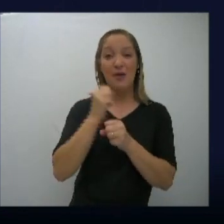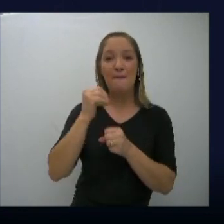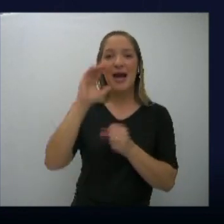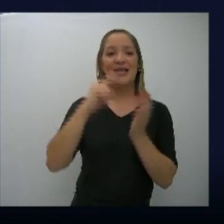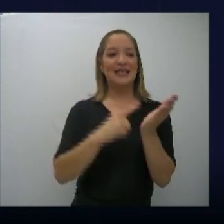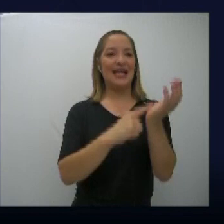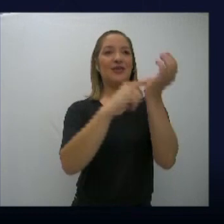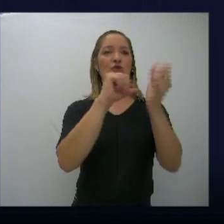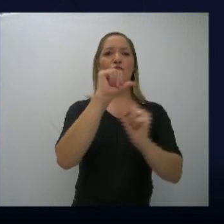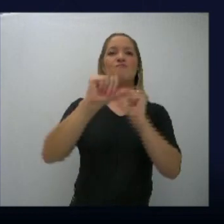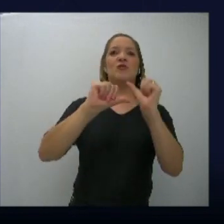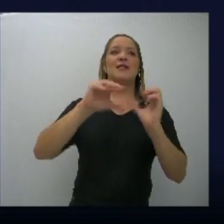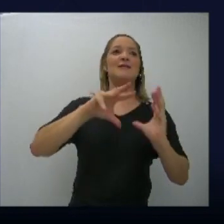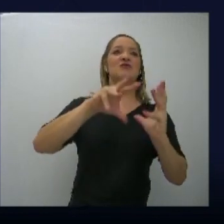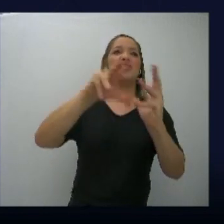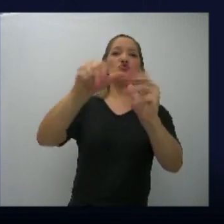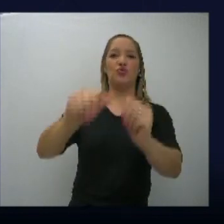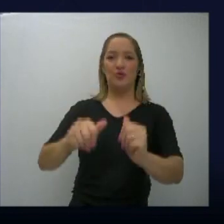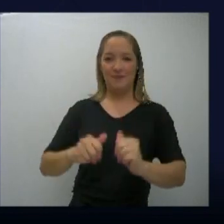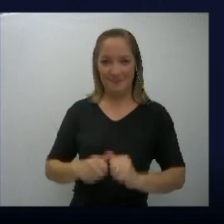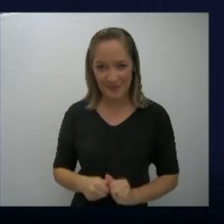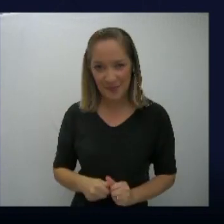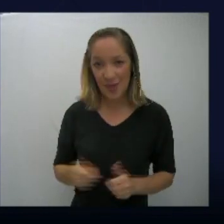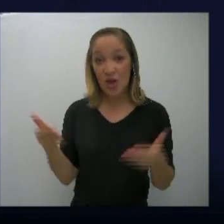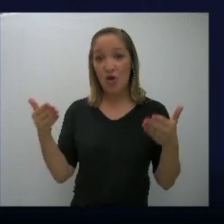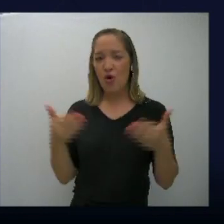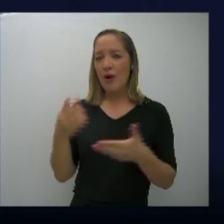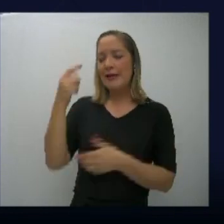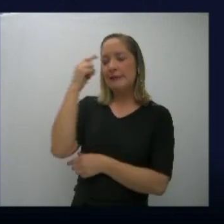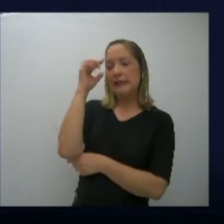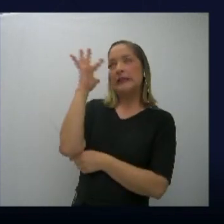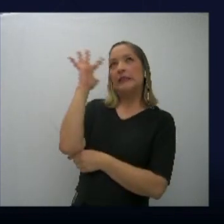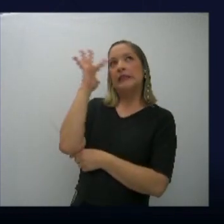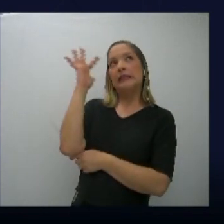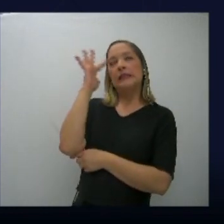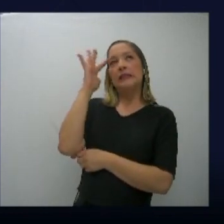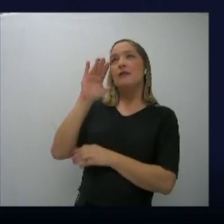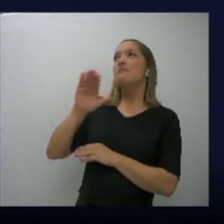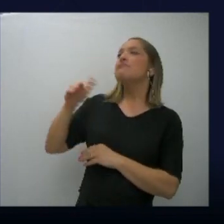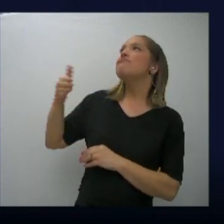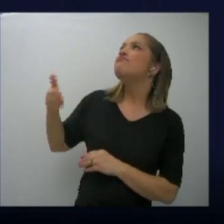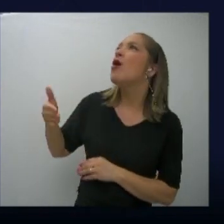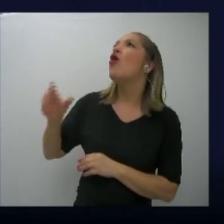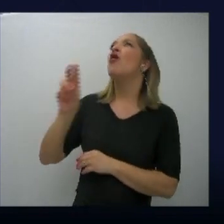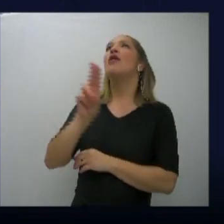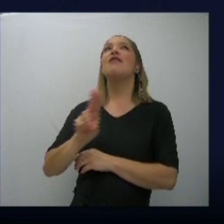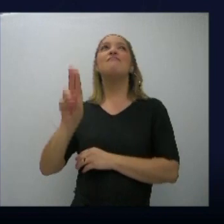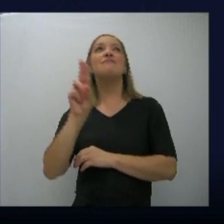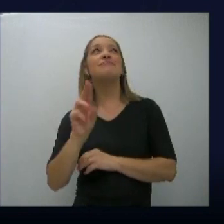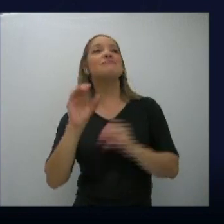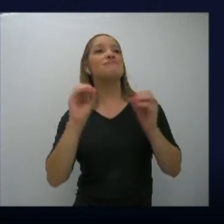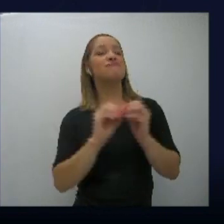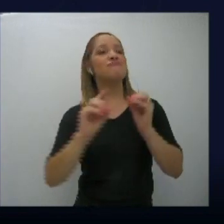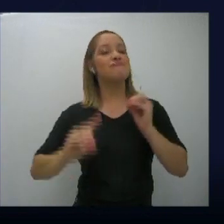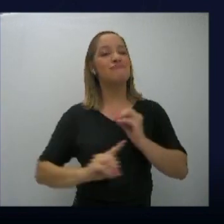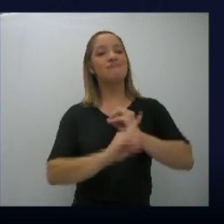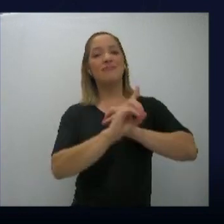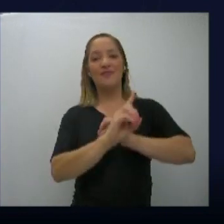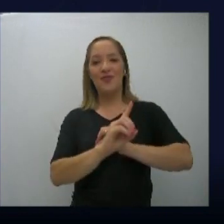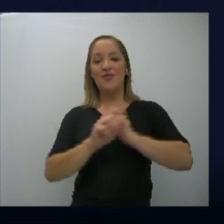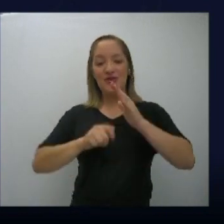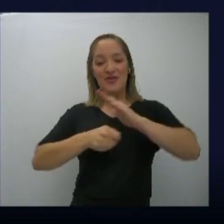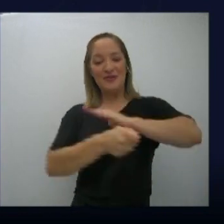em tudo hoje a gente tem olha só com só pensa em pedir fora usando iFood penso em a